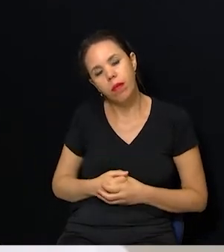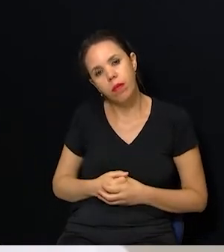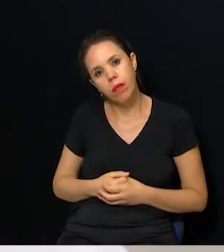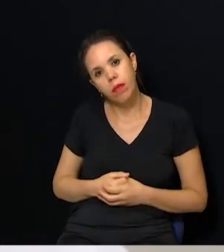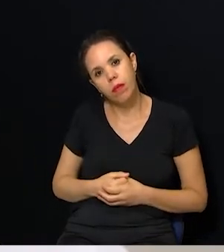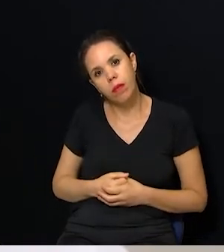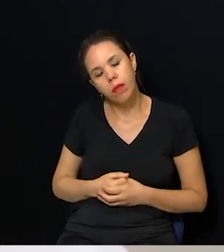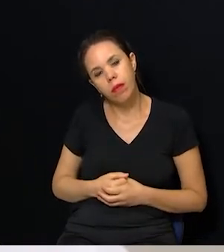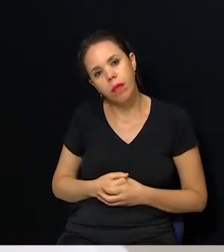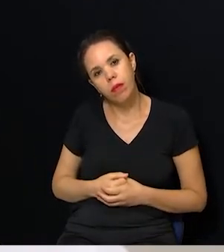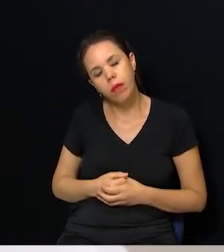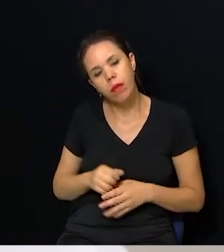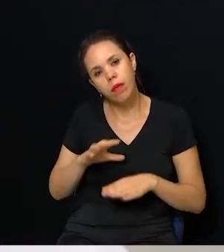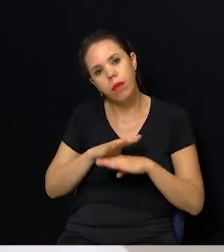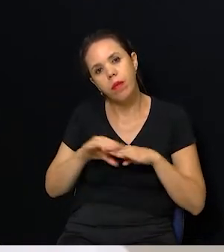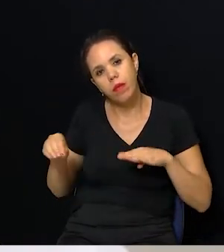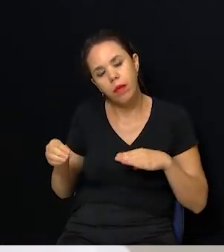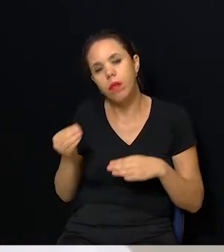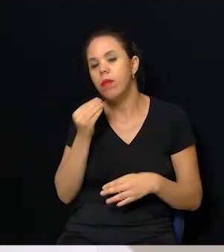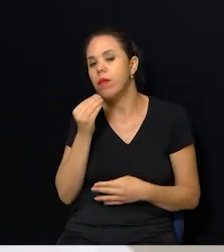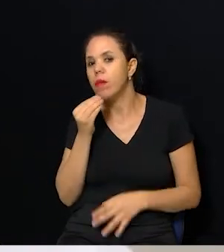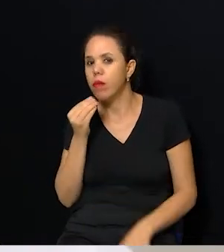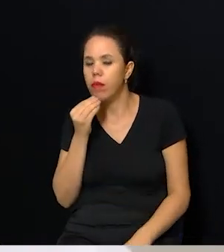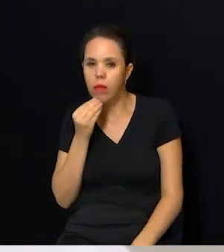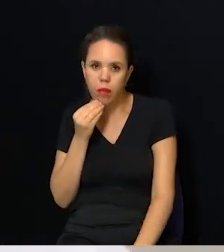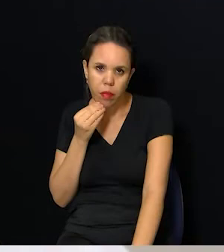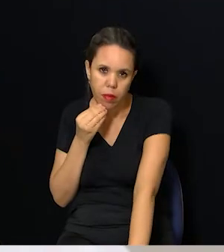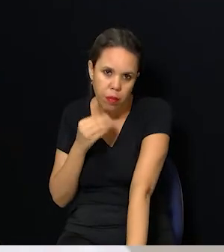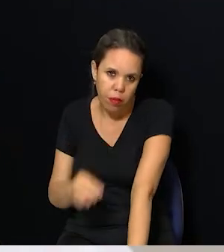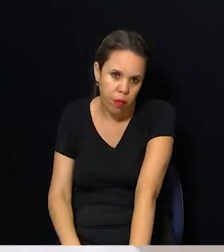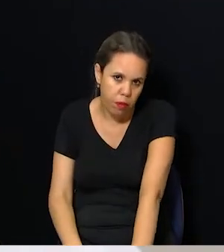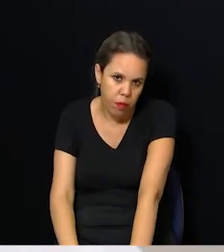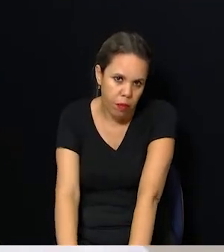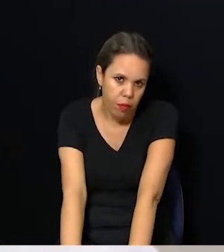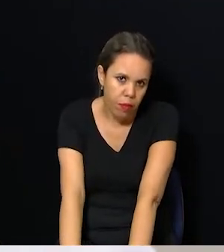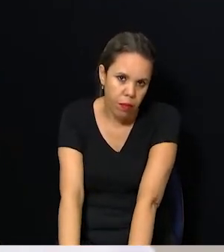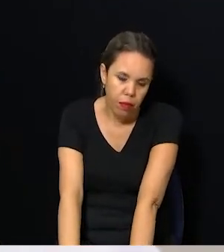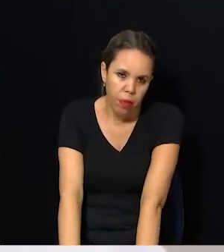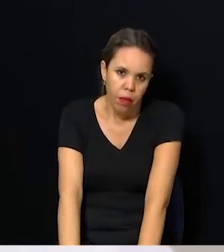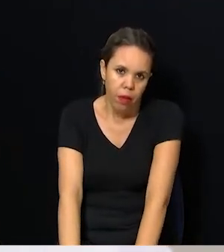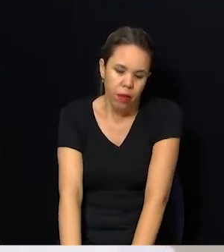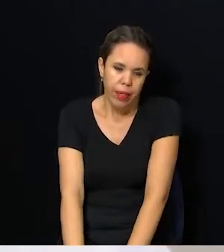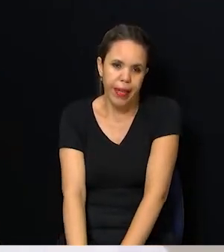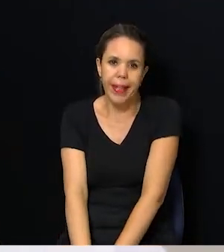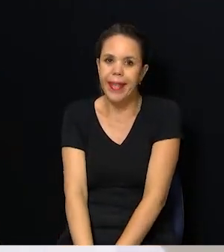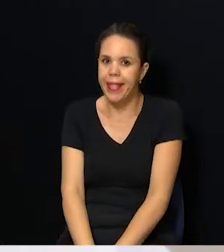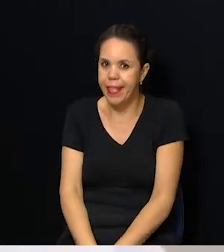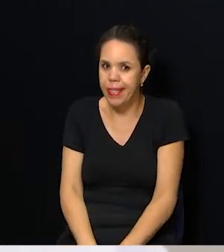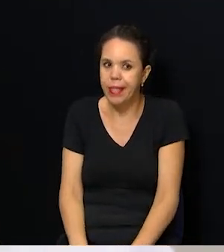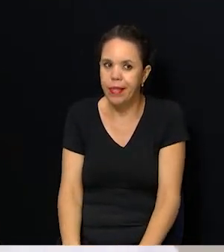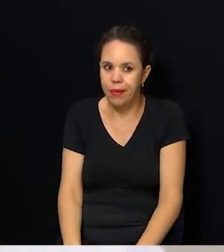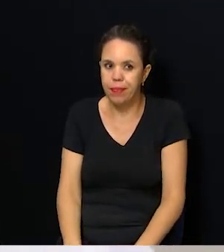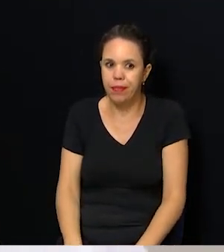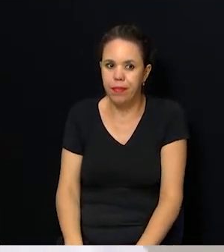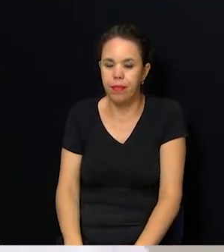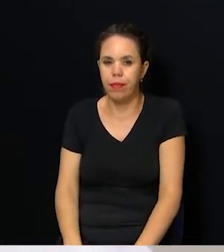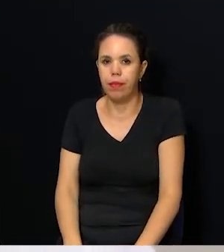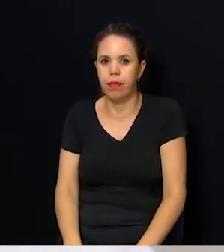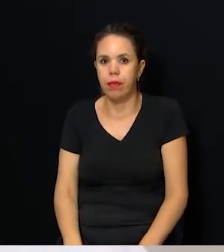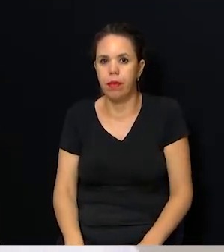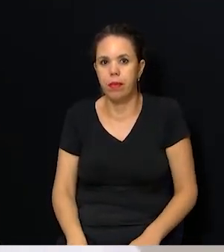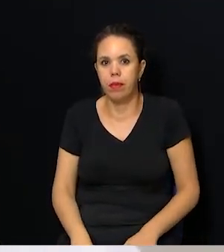doença. Falando em cura, quais são as chances, doutor? Veja, essa é uma situação